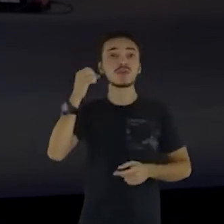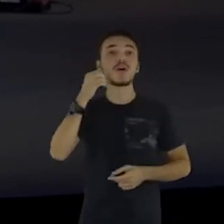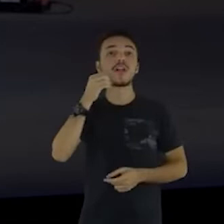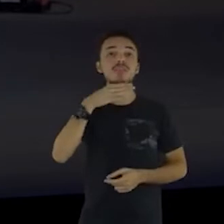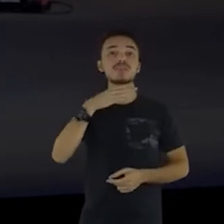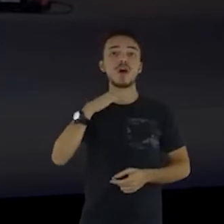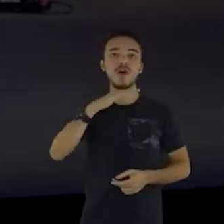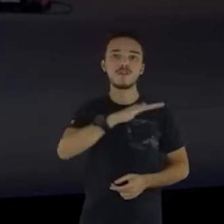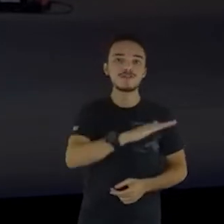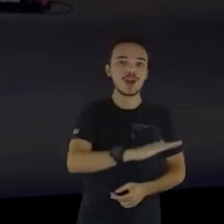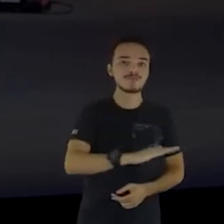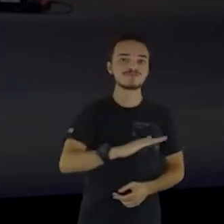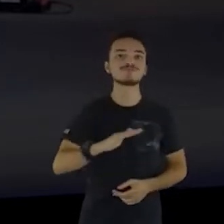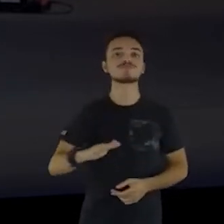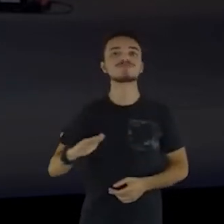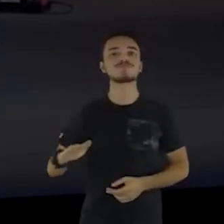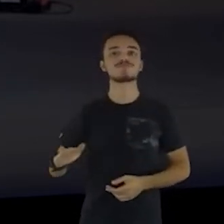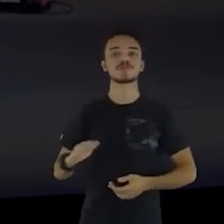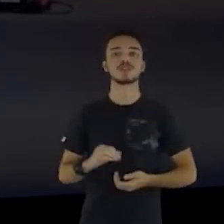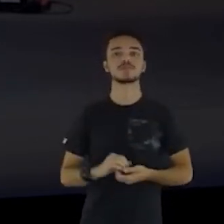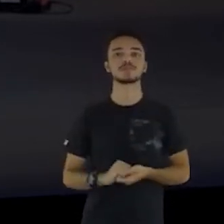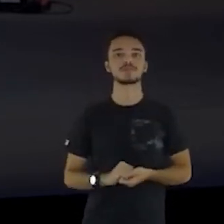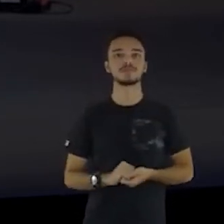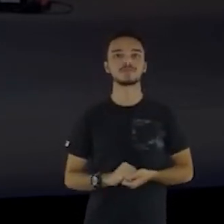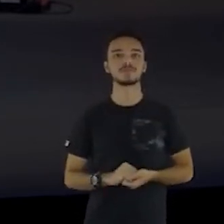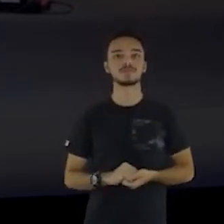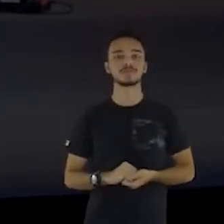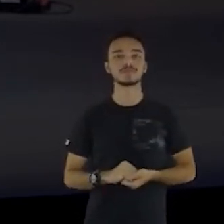Que a testosterona está falando muito alto.